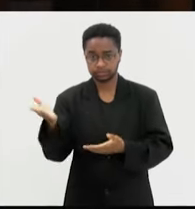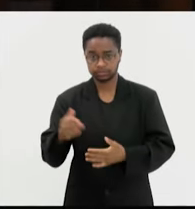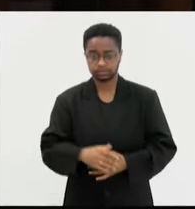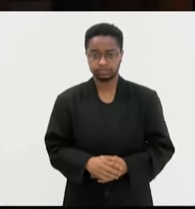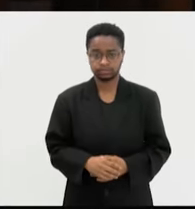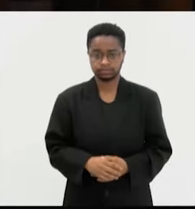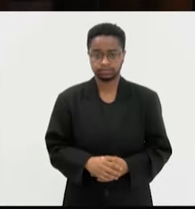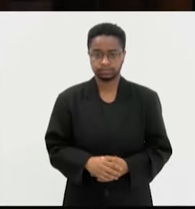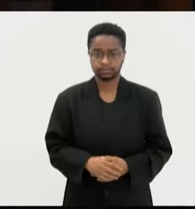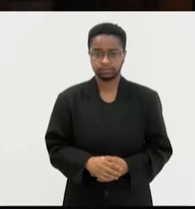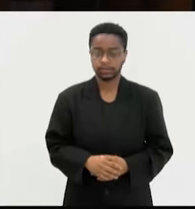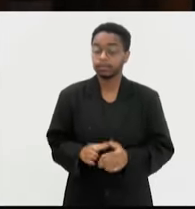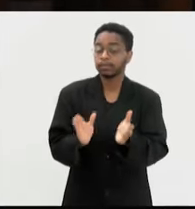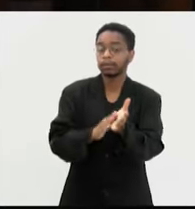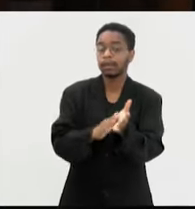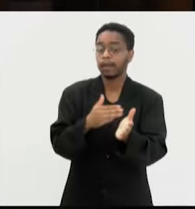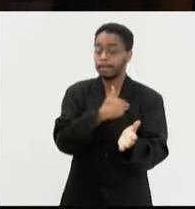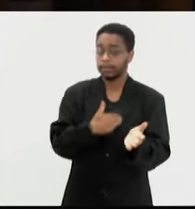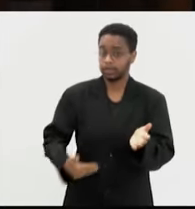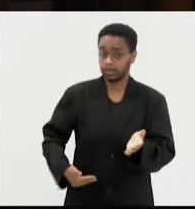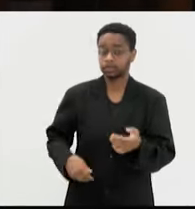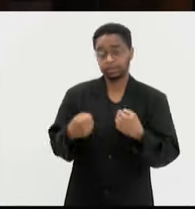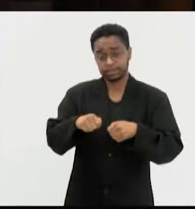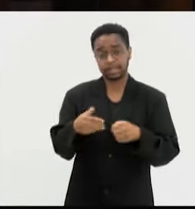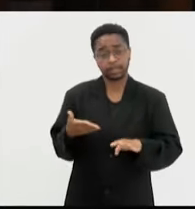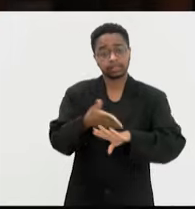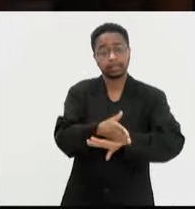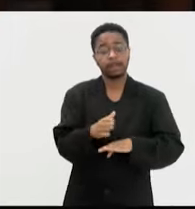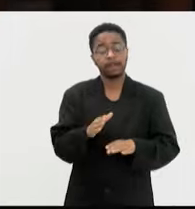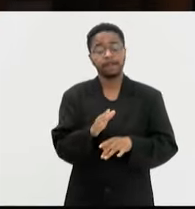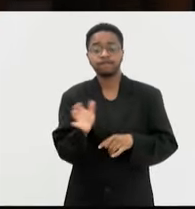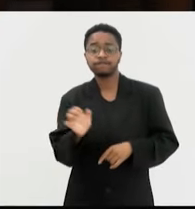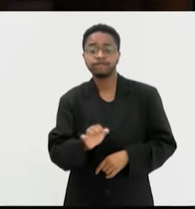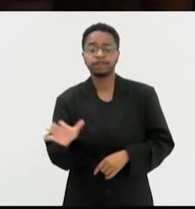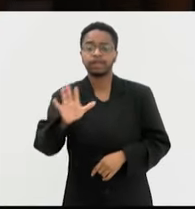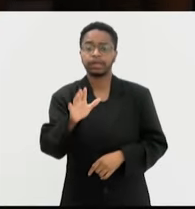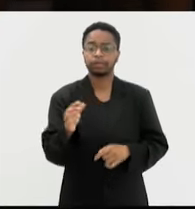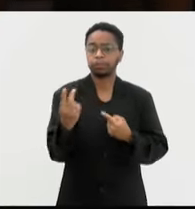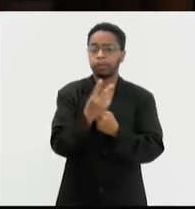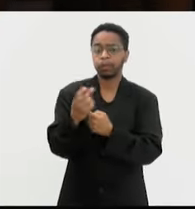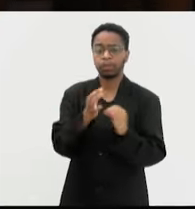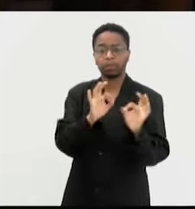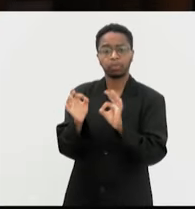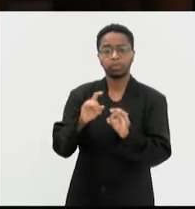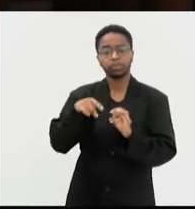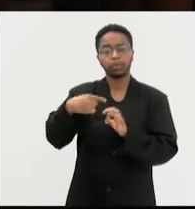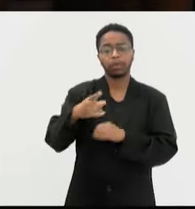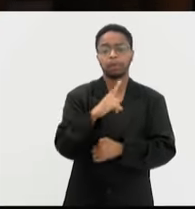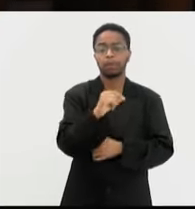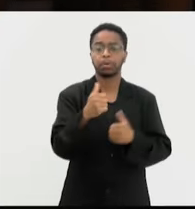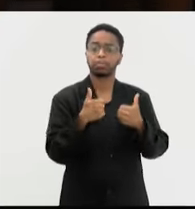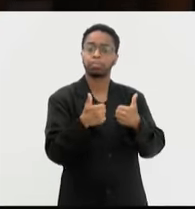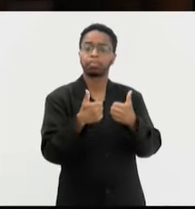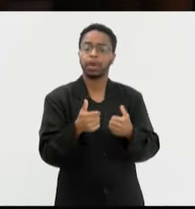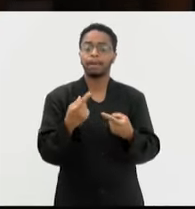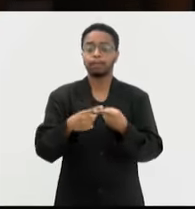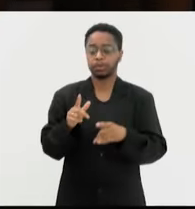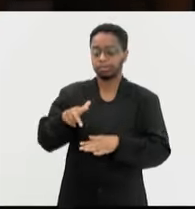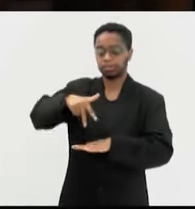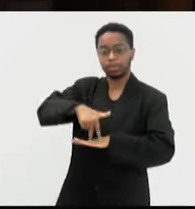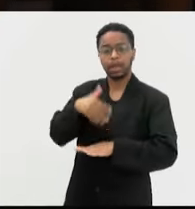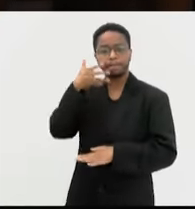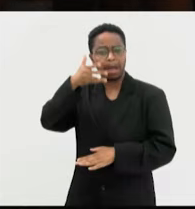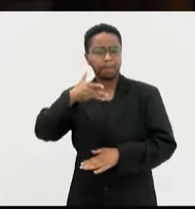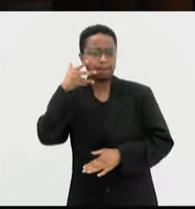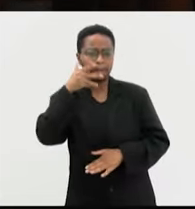vai lá e cobra o ministro de vir aqui na favela entrar sem escolta nenhuma e sair tranquilo usa a Tribuna lá usa o plenário lá